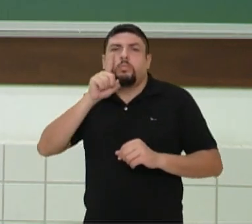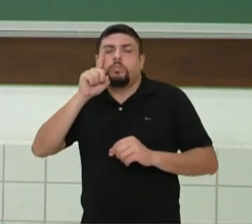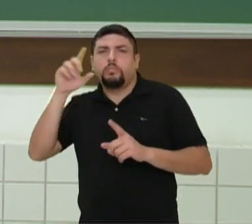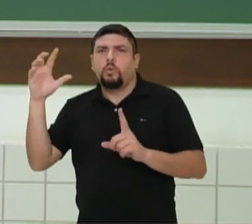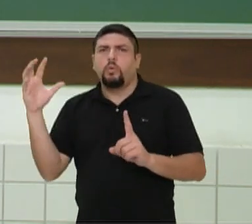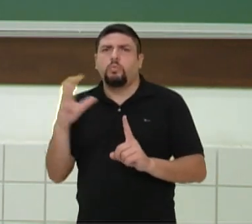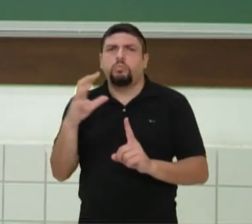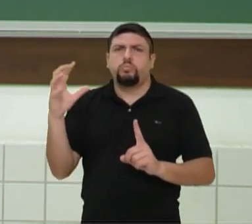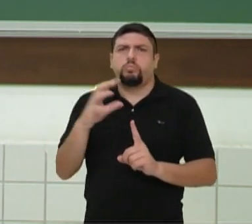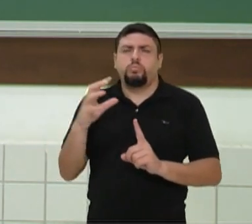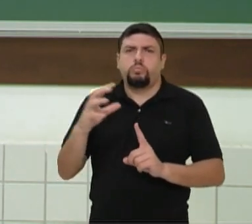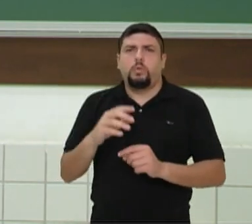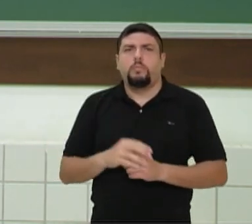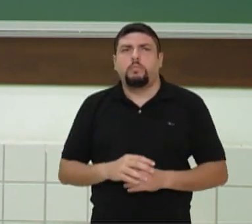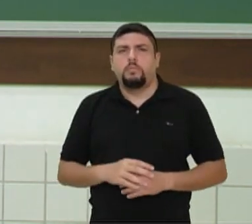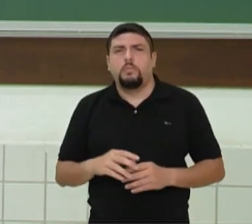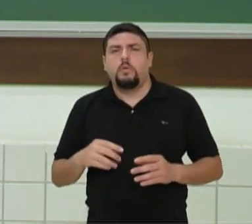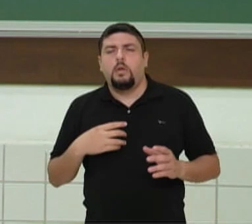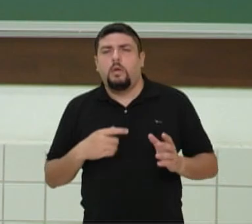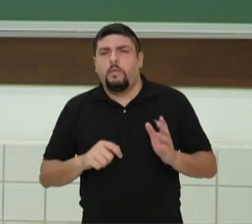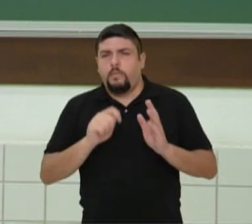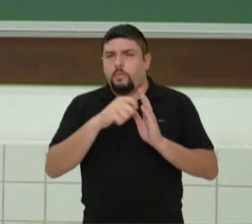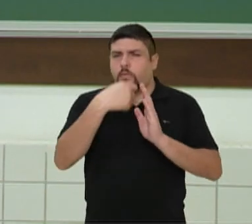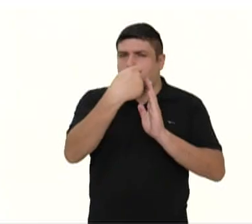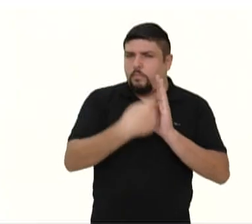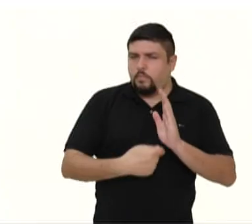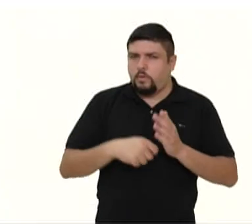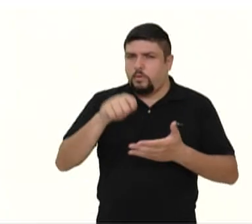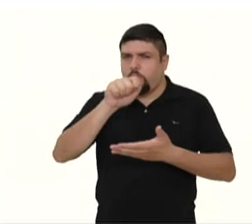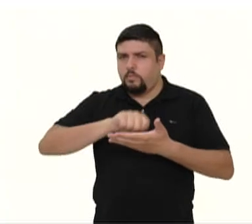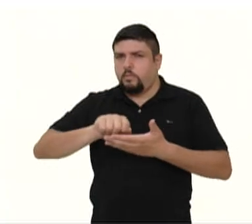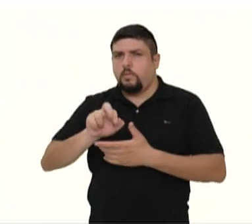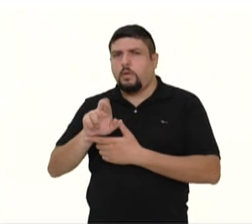americana. Vamos à letra escrita pelo Renato Russo.